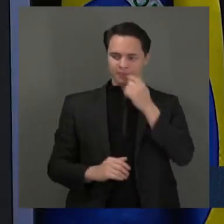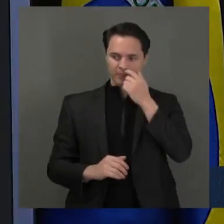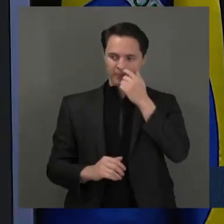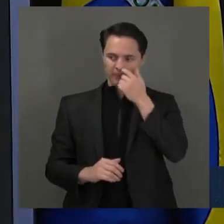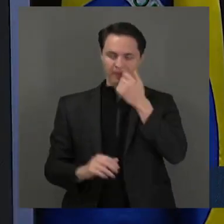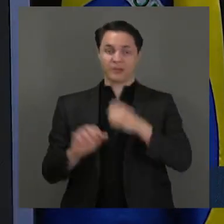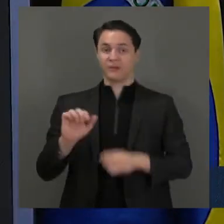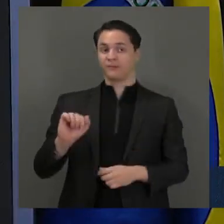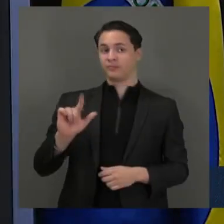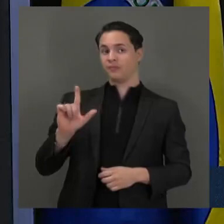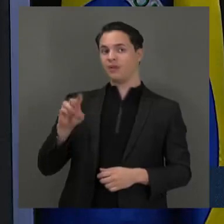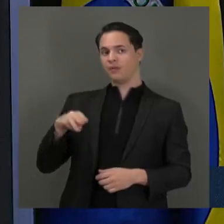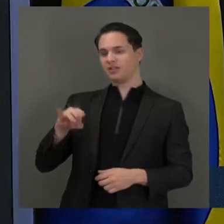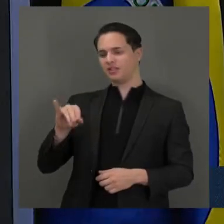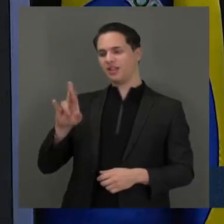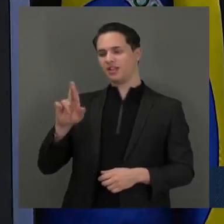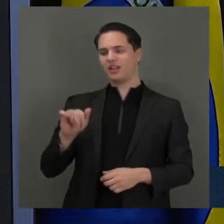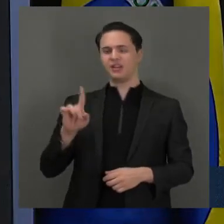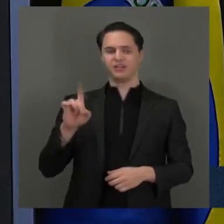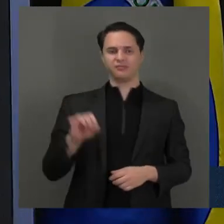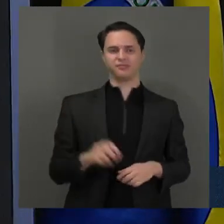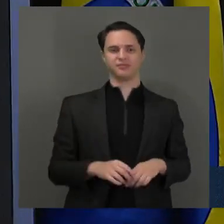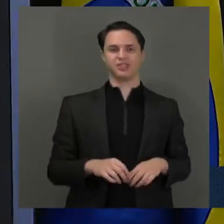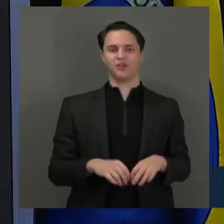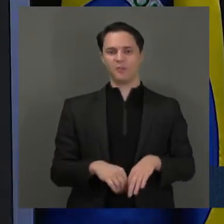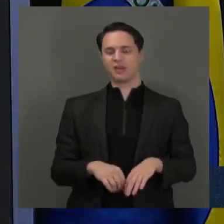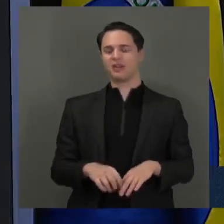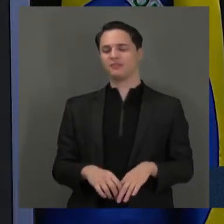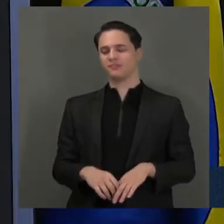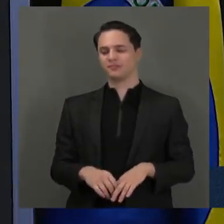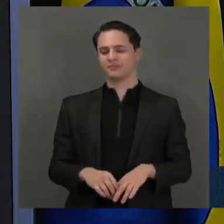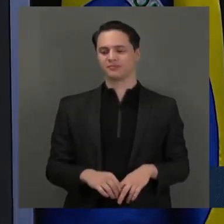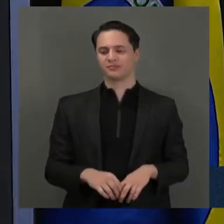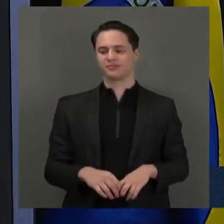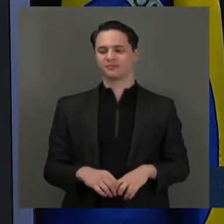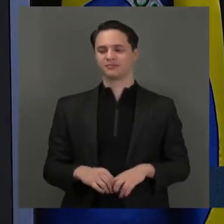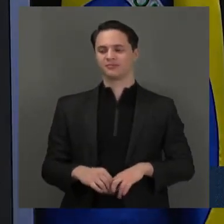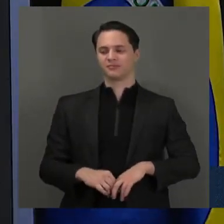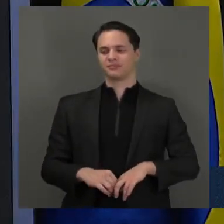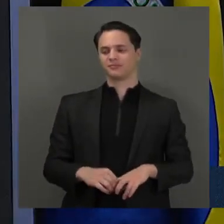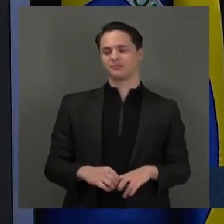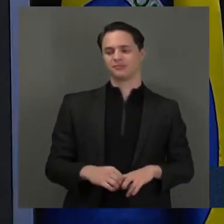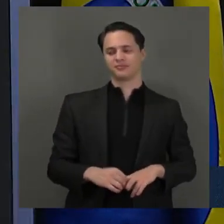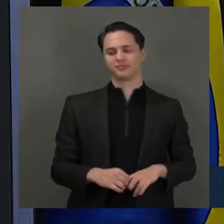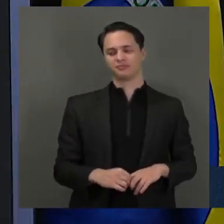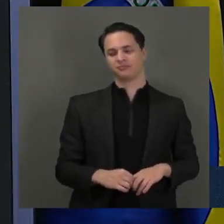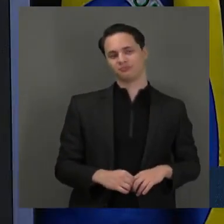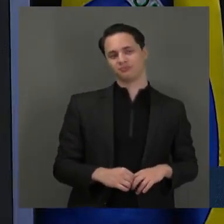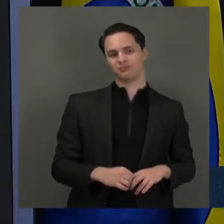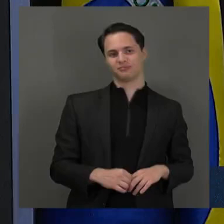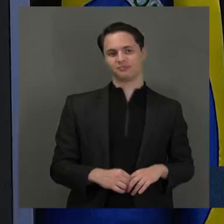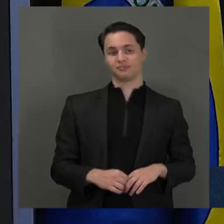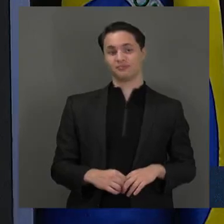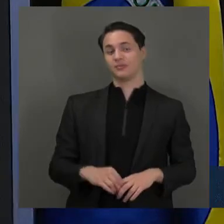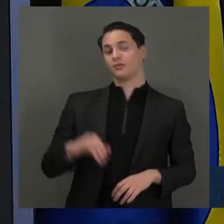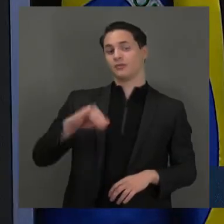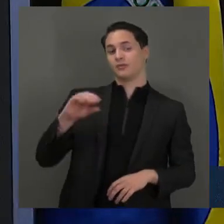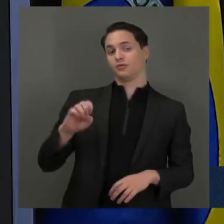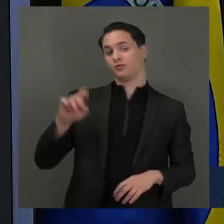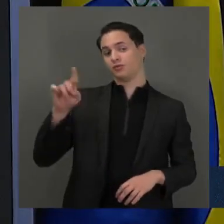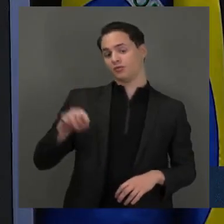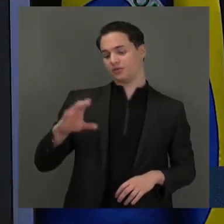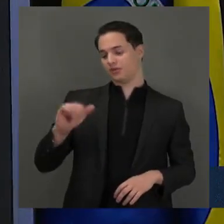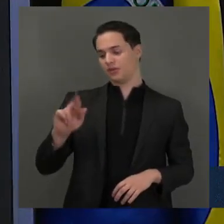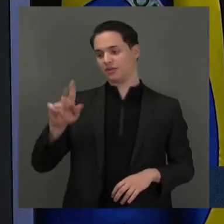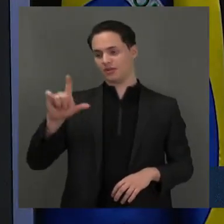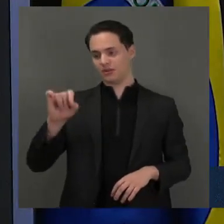Flávio Rocha, ao Bruno Caligares e ao José Carlos